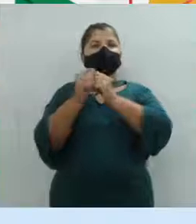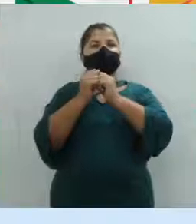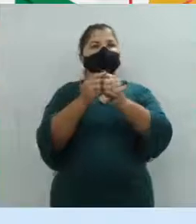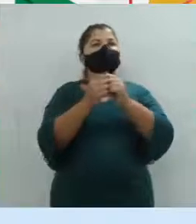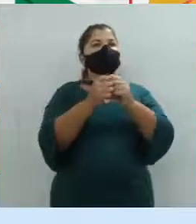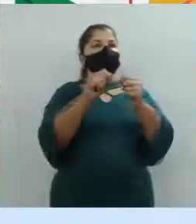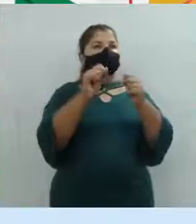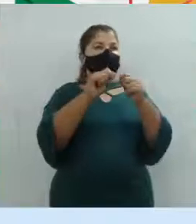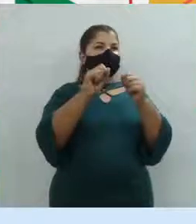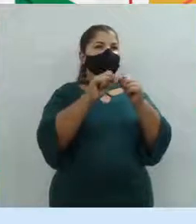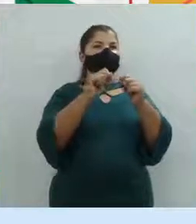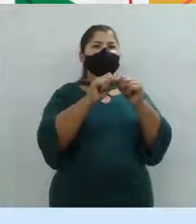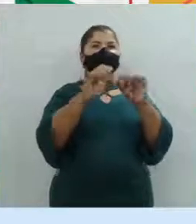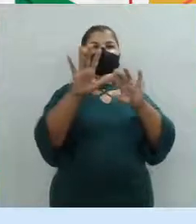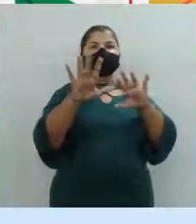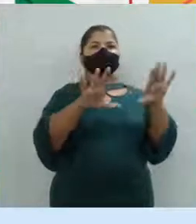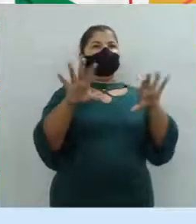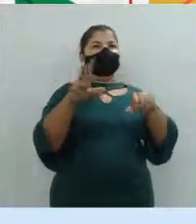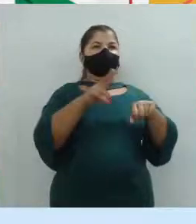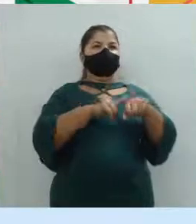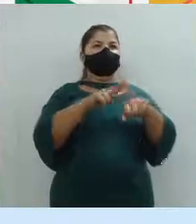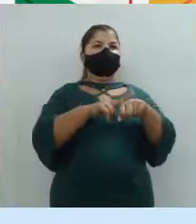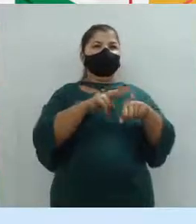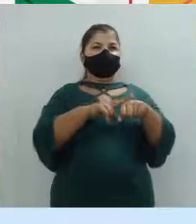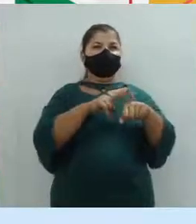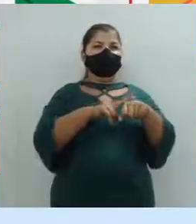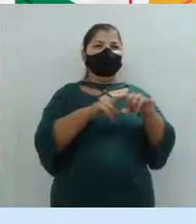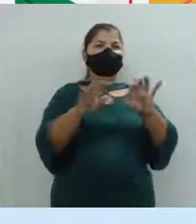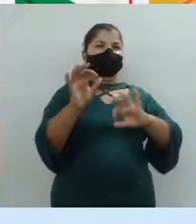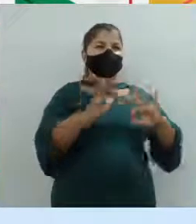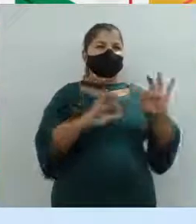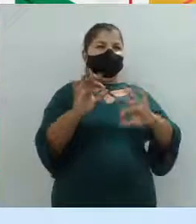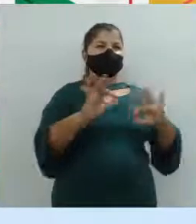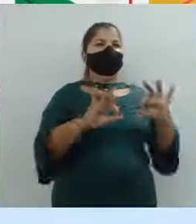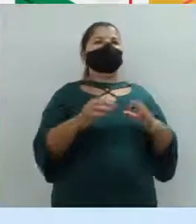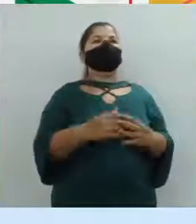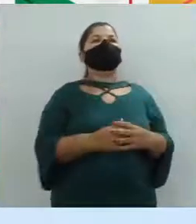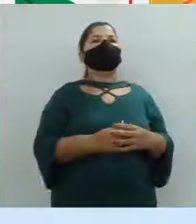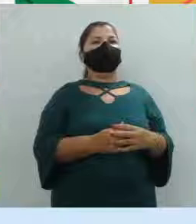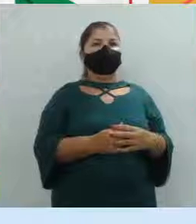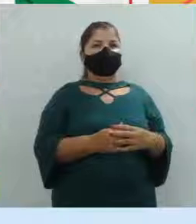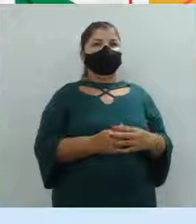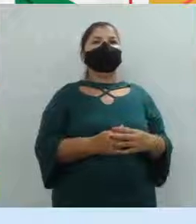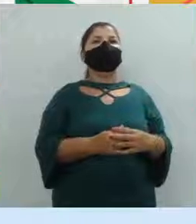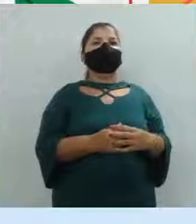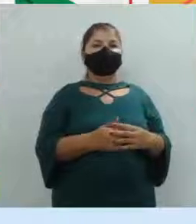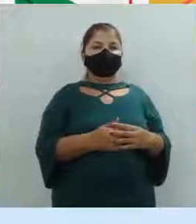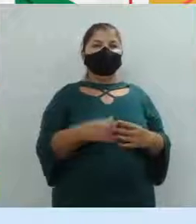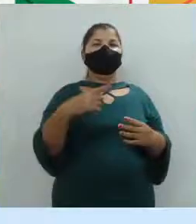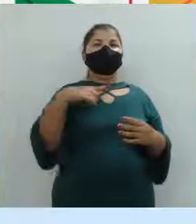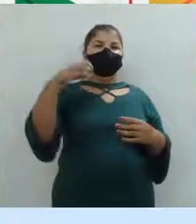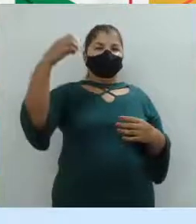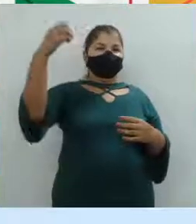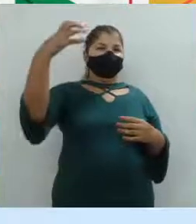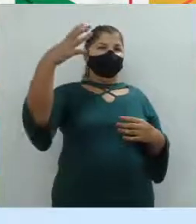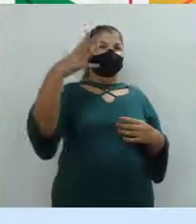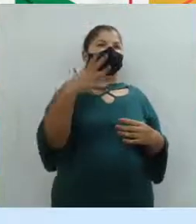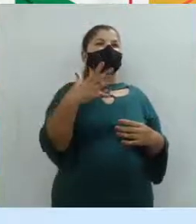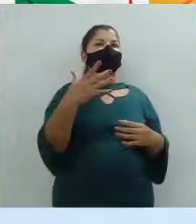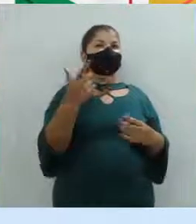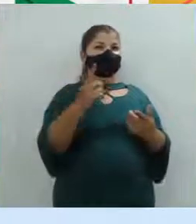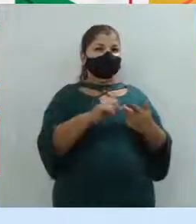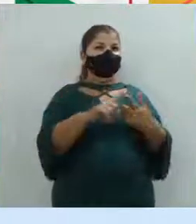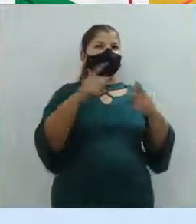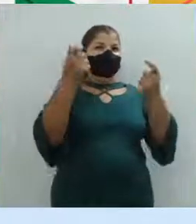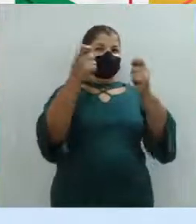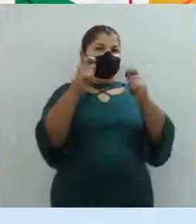várias obras, vários vitrais de várias obras que ele construiu, tá certo? Então a gente vê a luminosidade aí também na arquitetura.